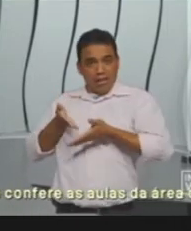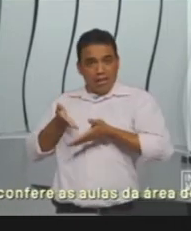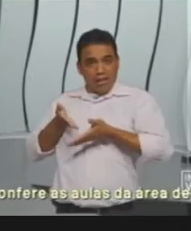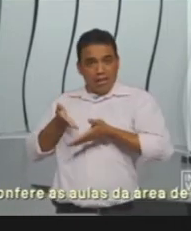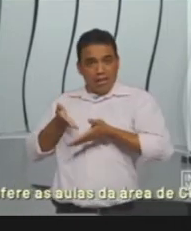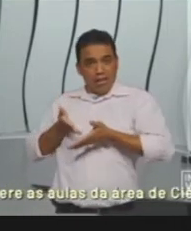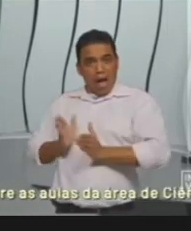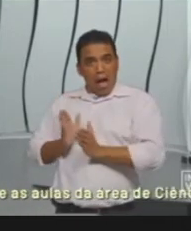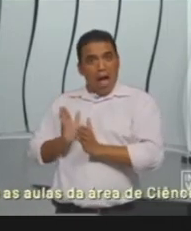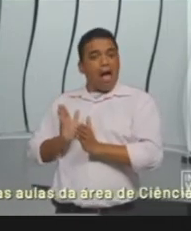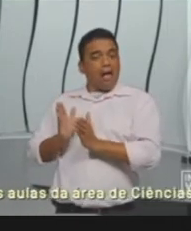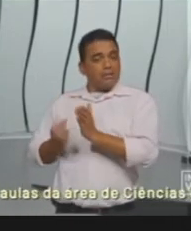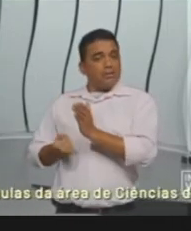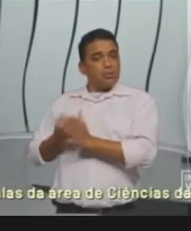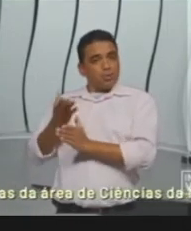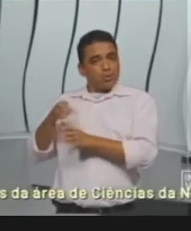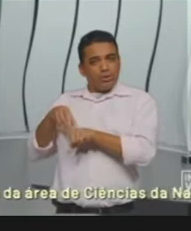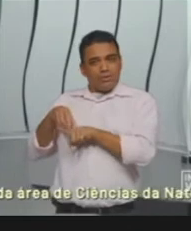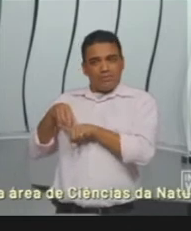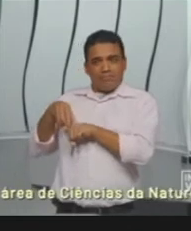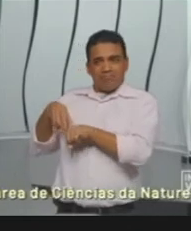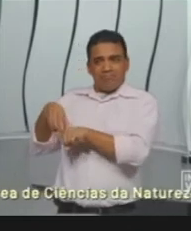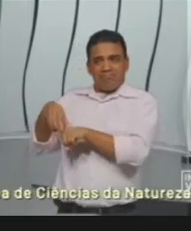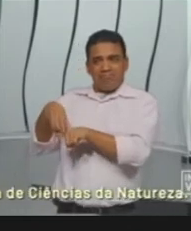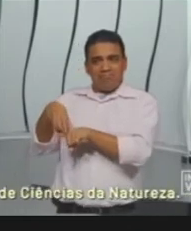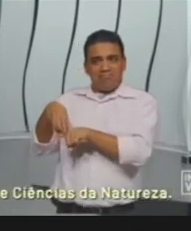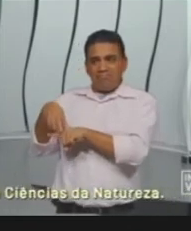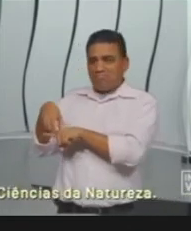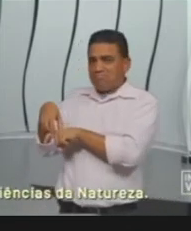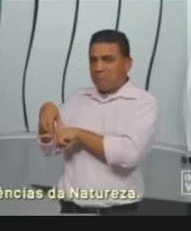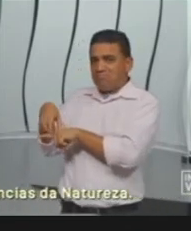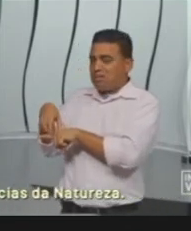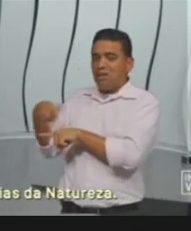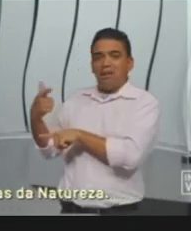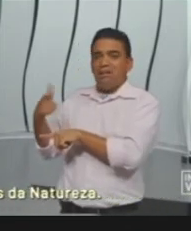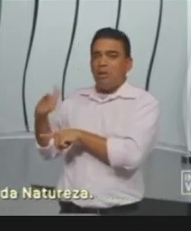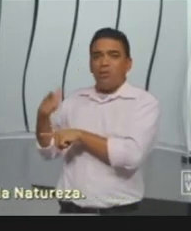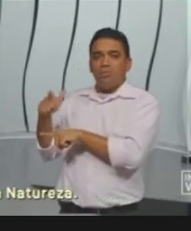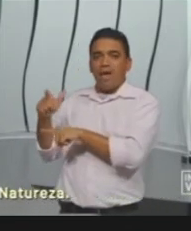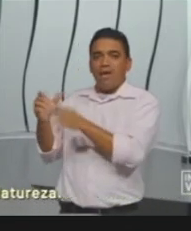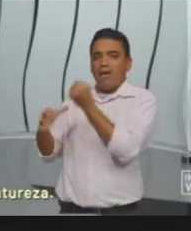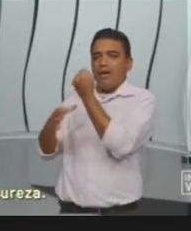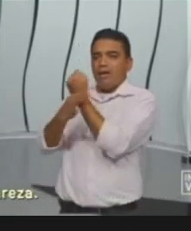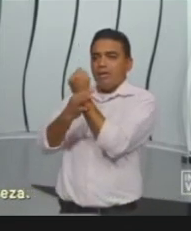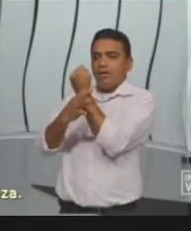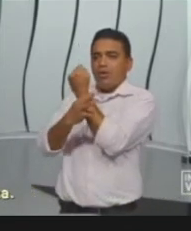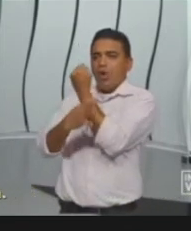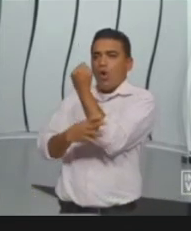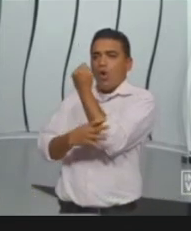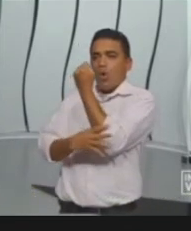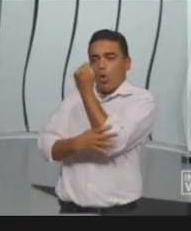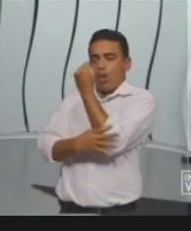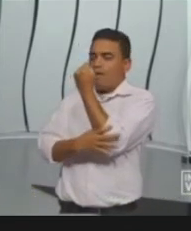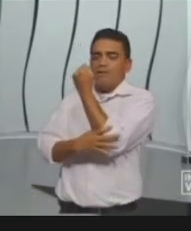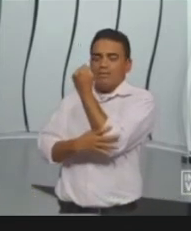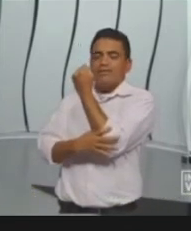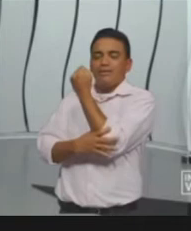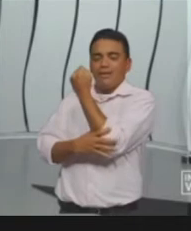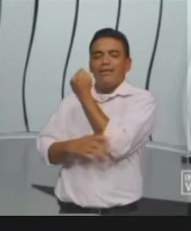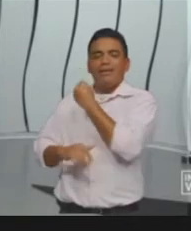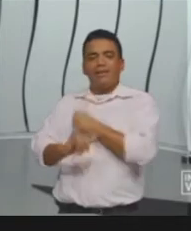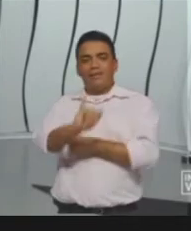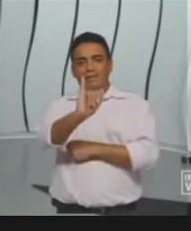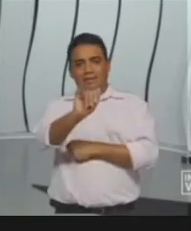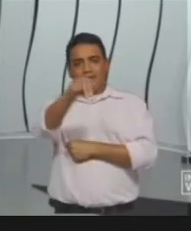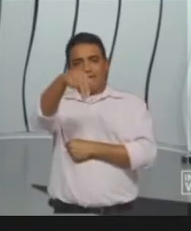característica. Então, existe um grande grupo de organismos que são chamados de